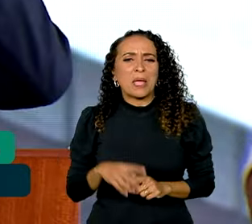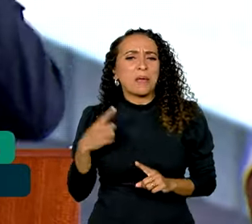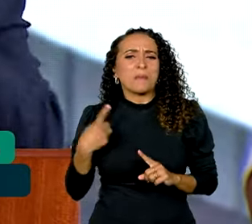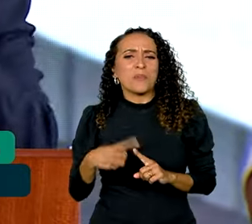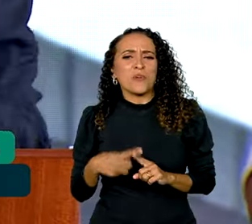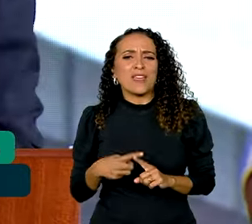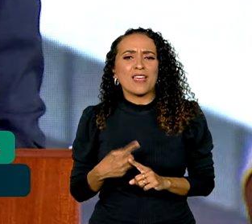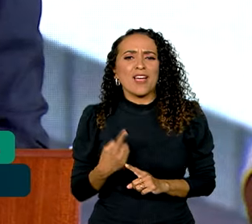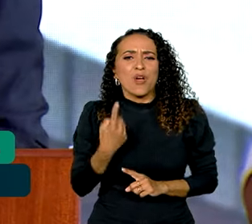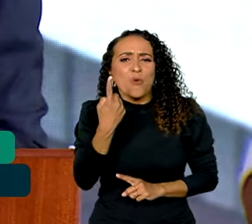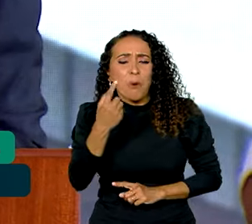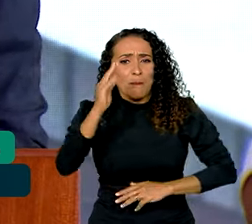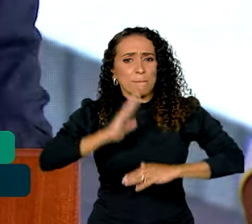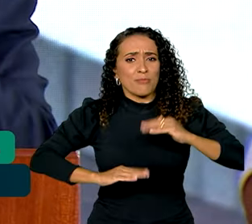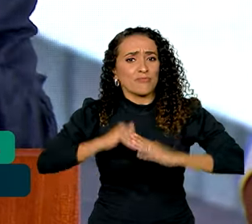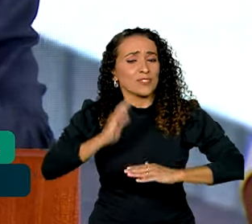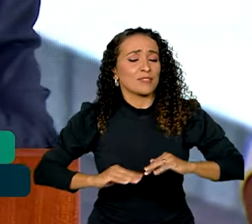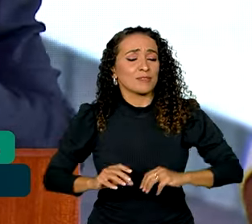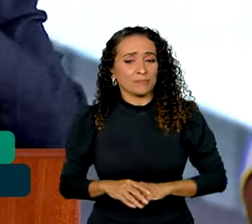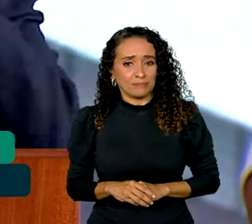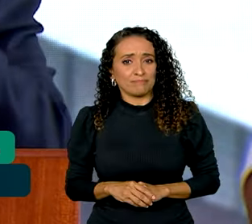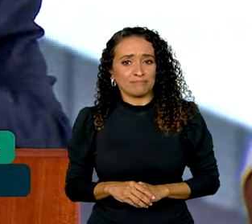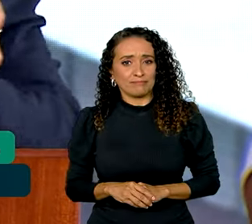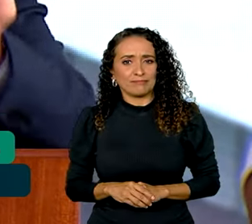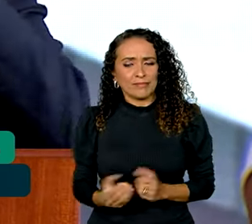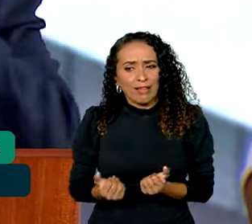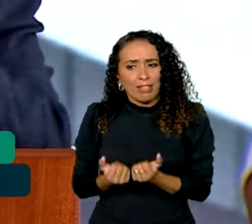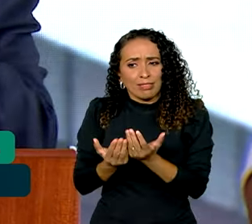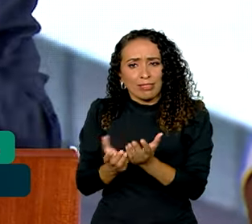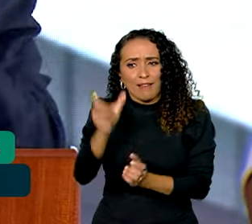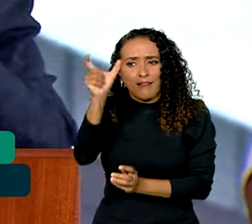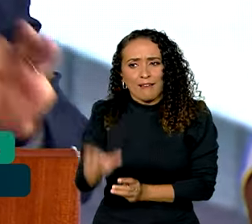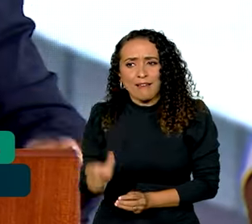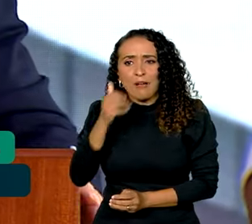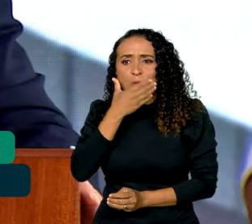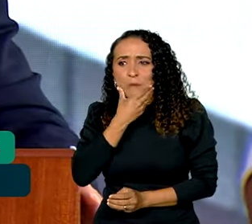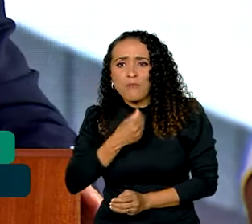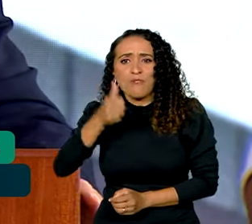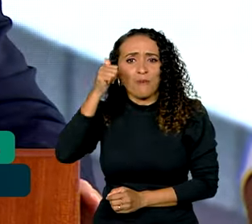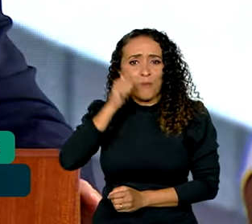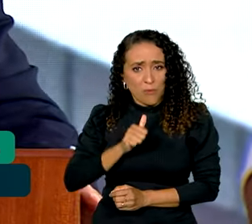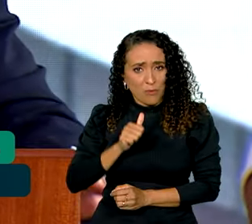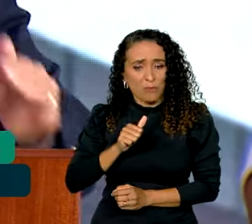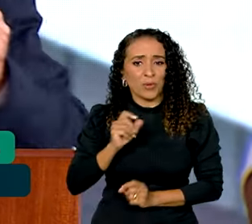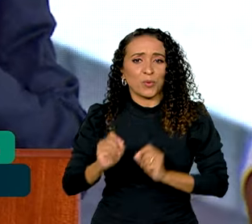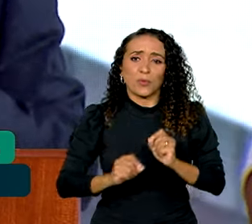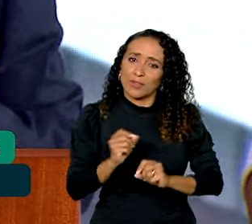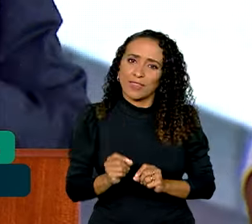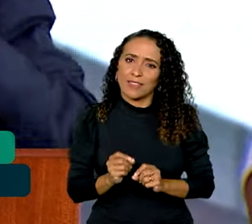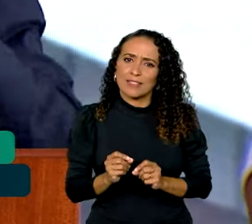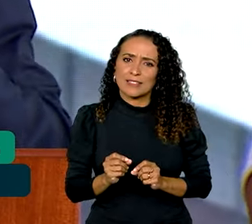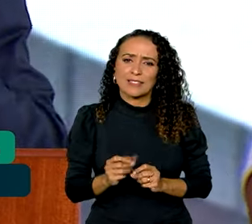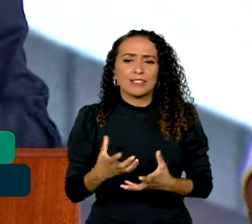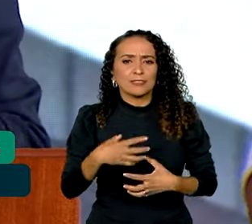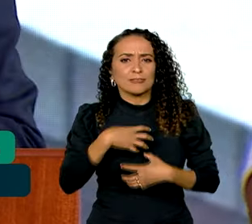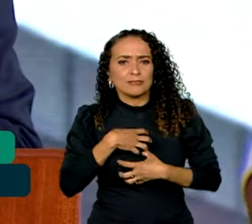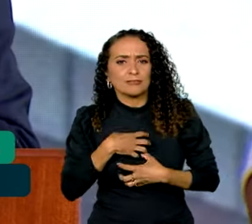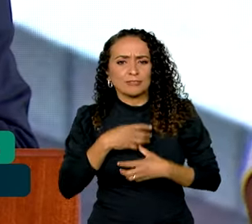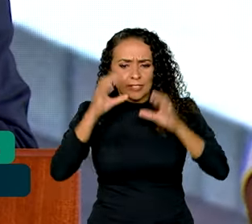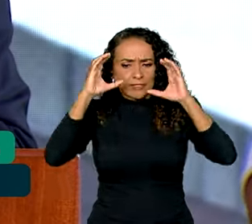porque uma profissão dá a um homem e a uma mulher um status